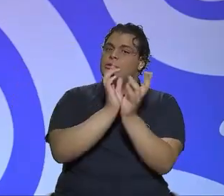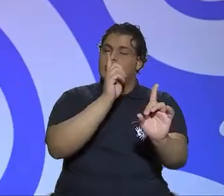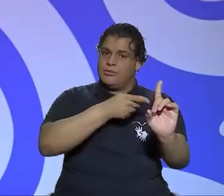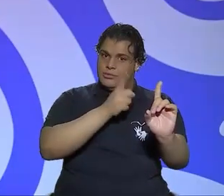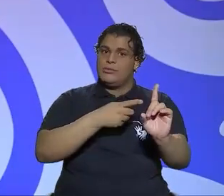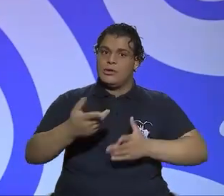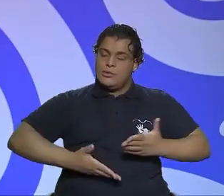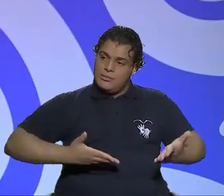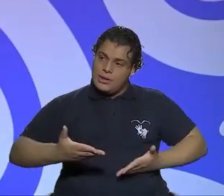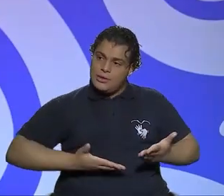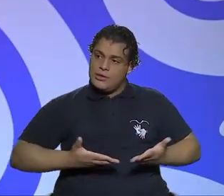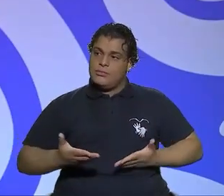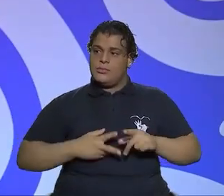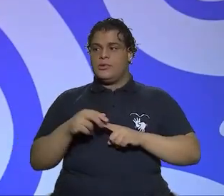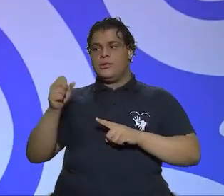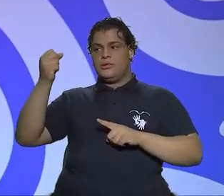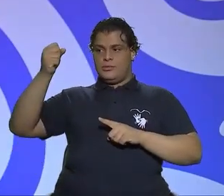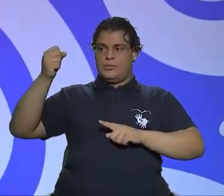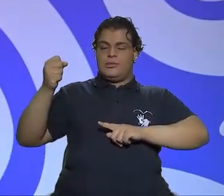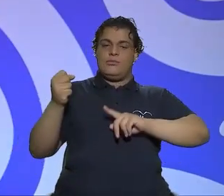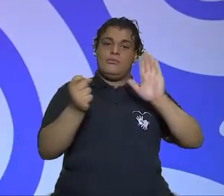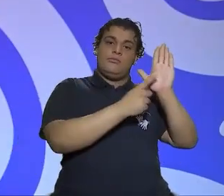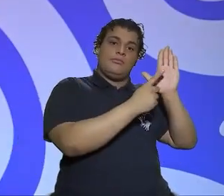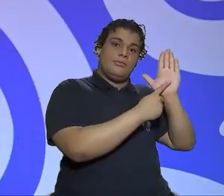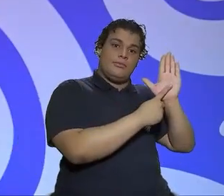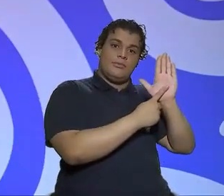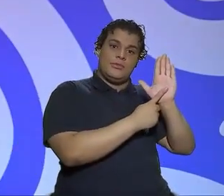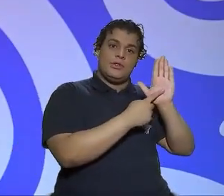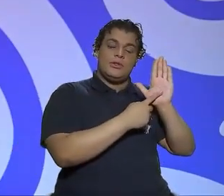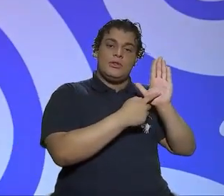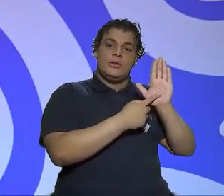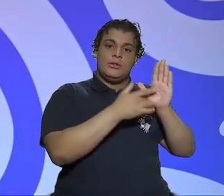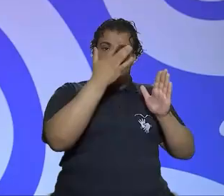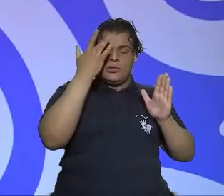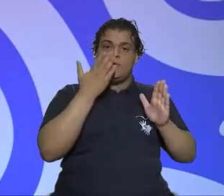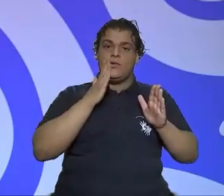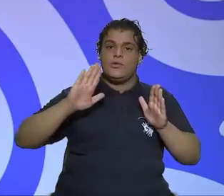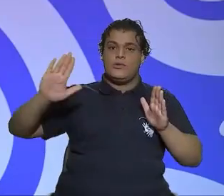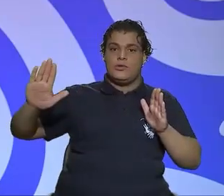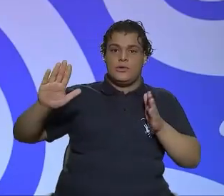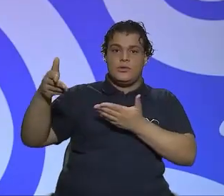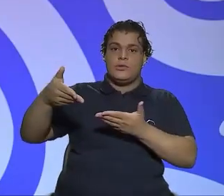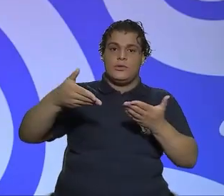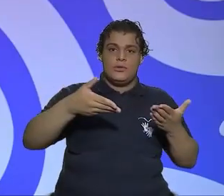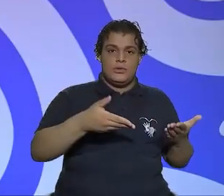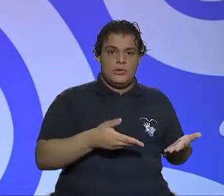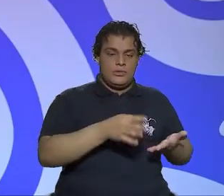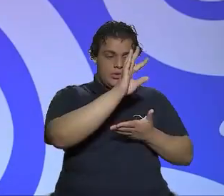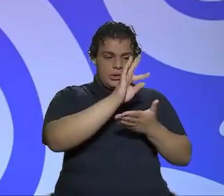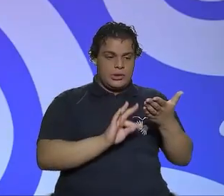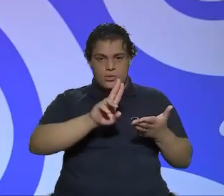que participou da premiação. Registramos que os jurados recebem as redações sem os nomes